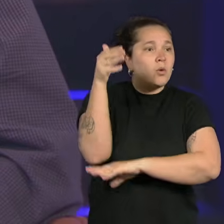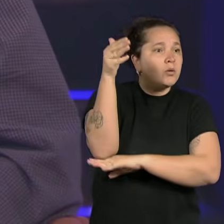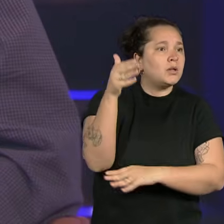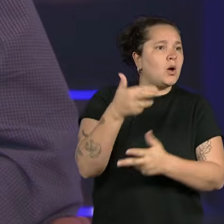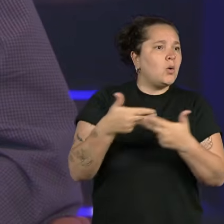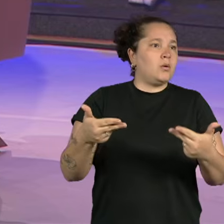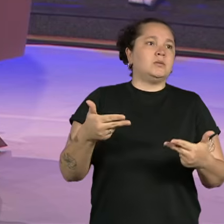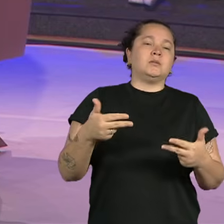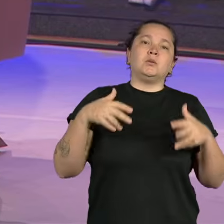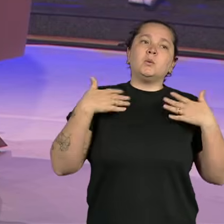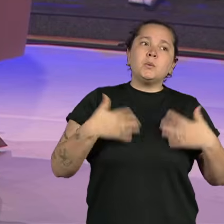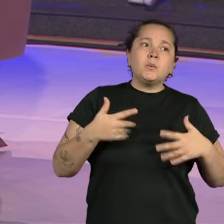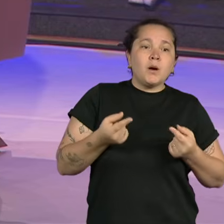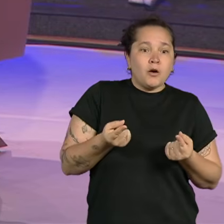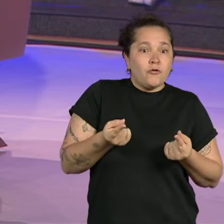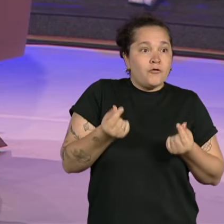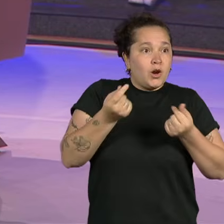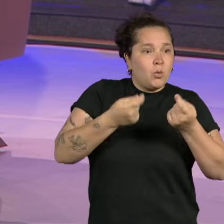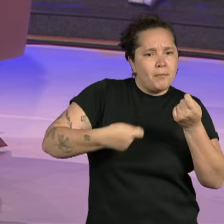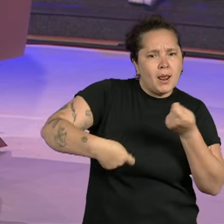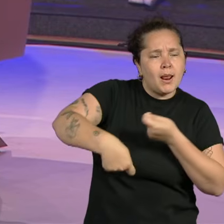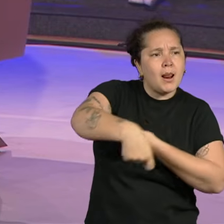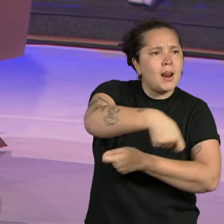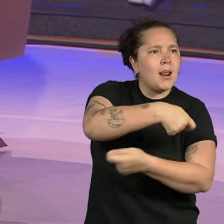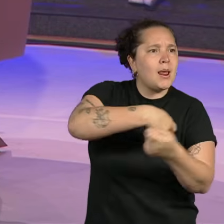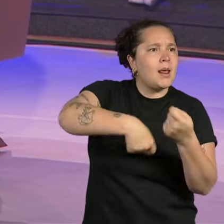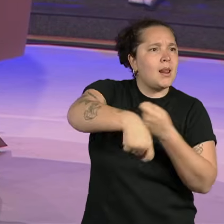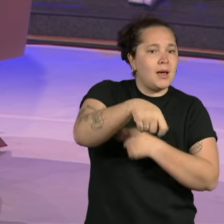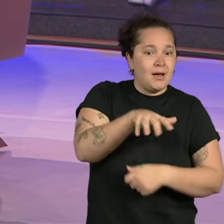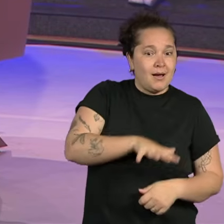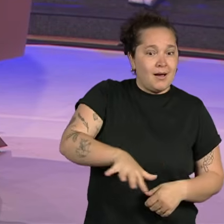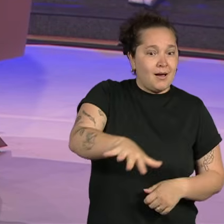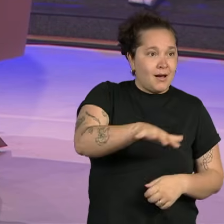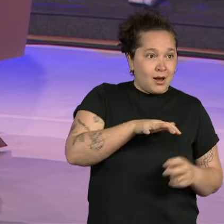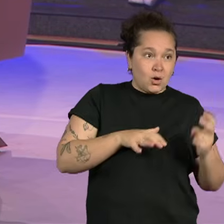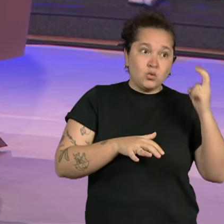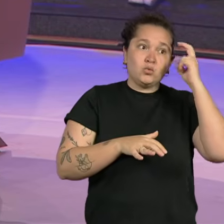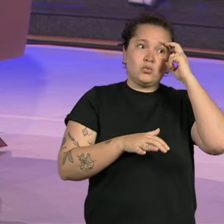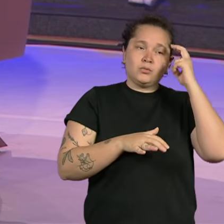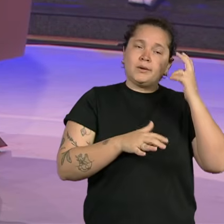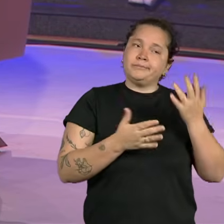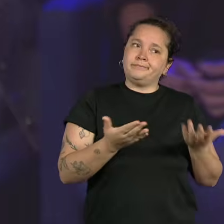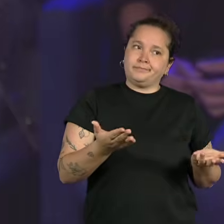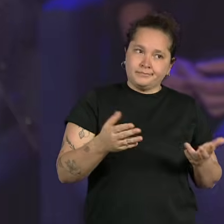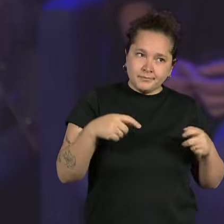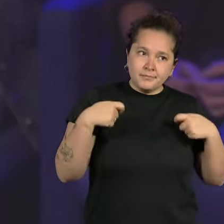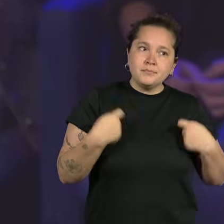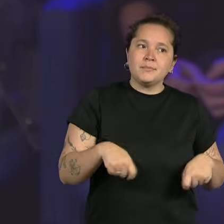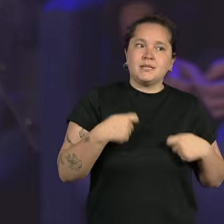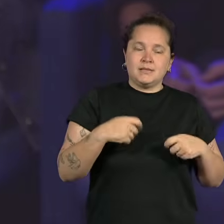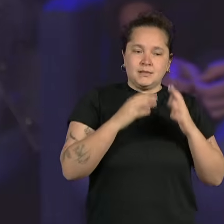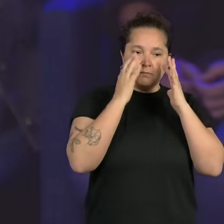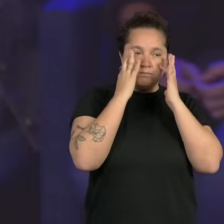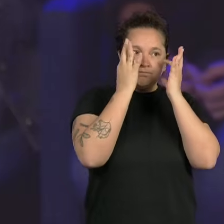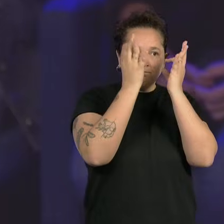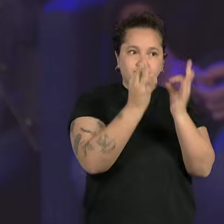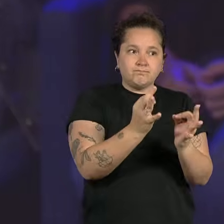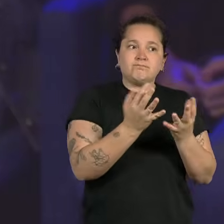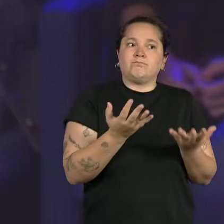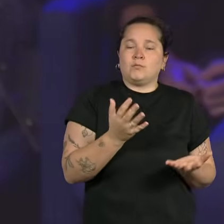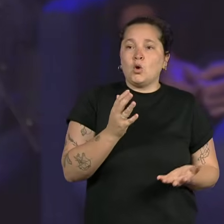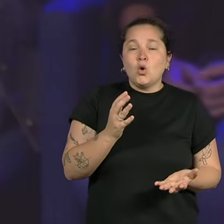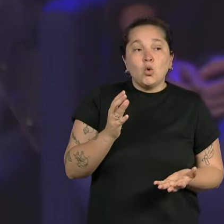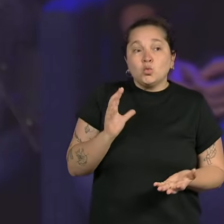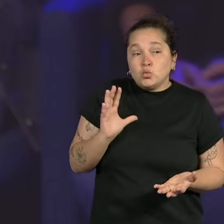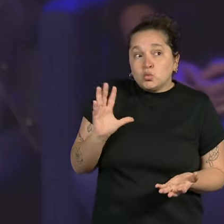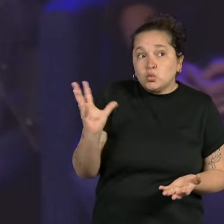Então, essa economia que é gerada pelo setor cultural deveria ser um olhar, uma visão, né, que todo